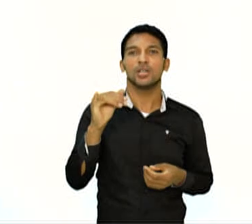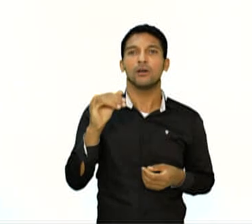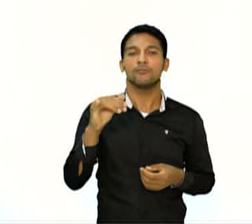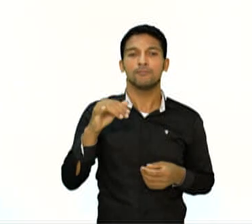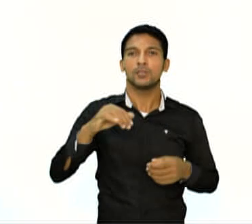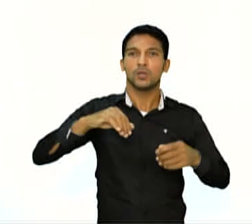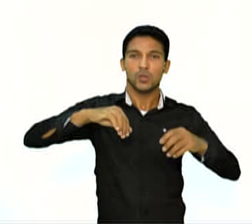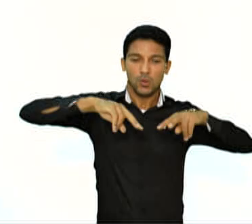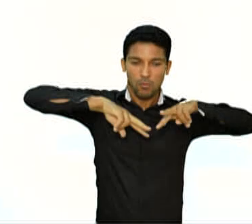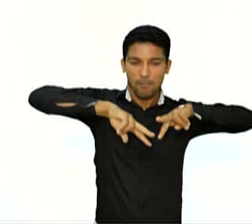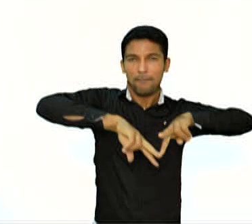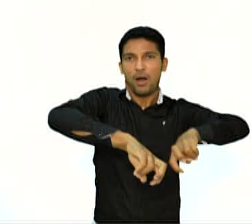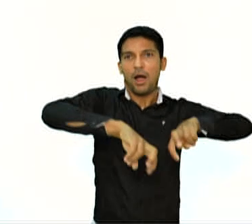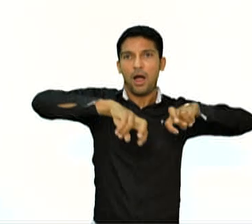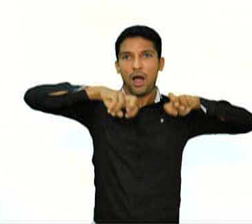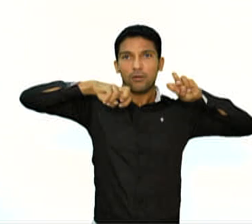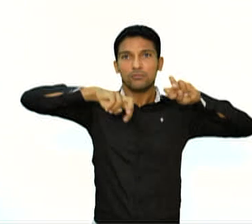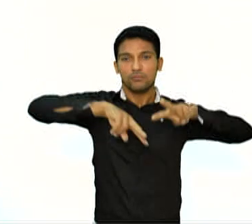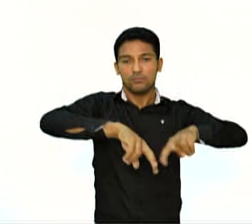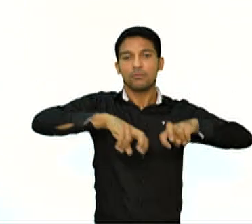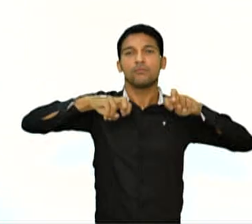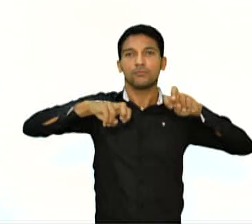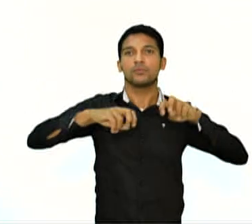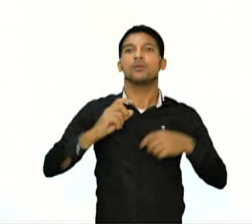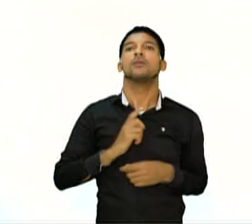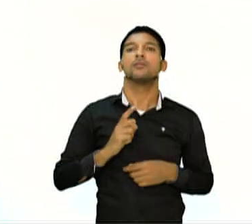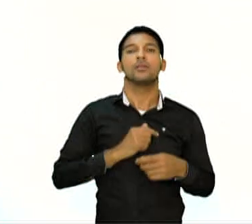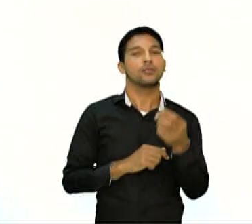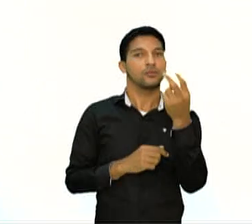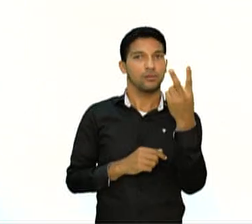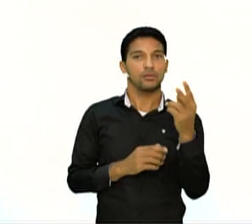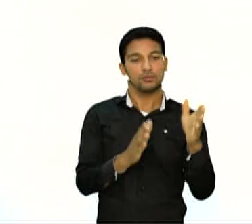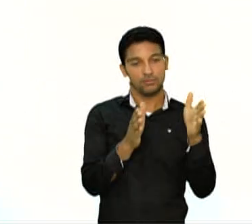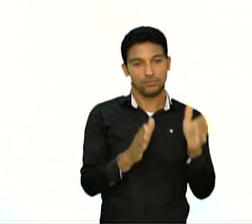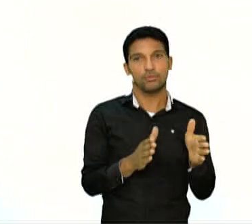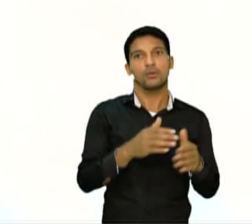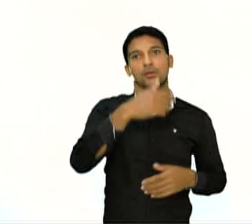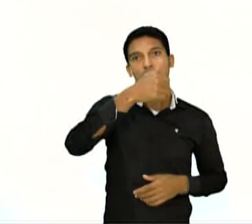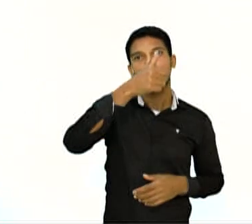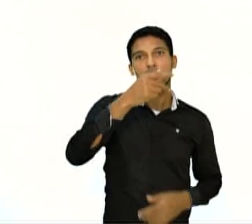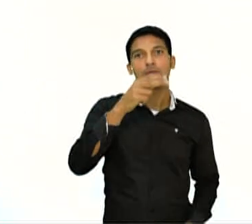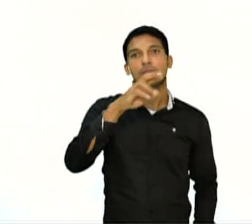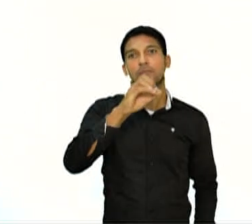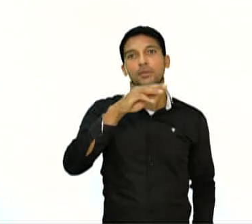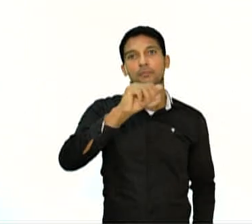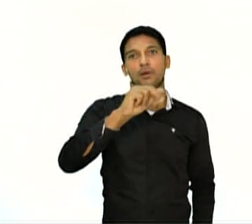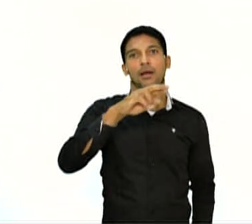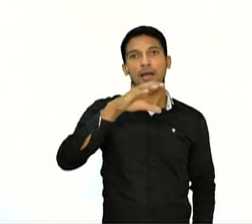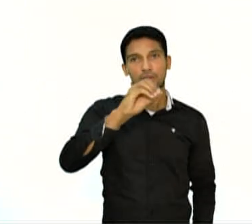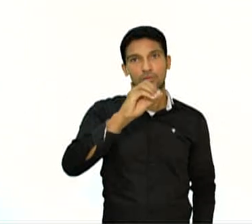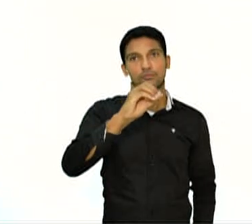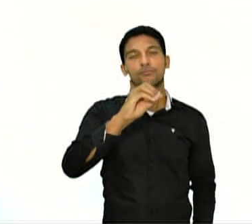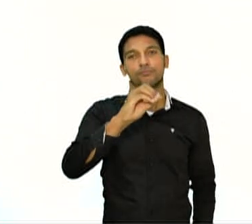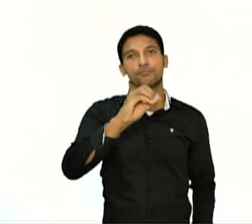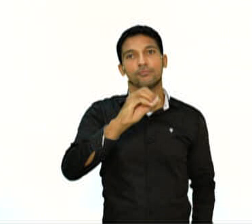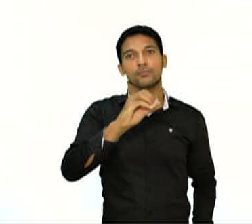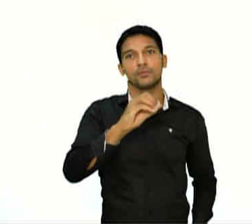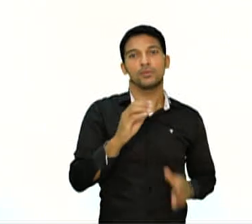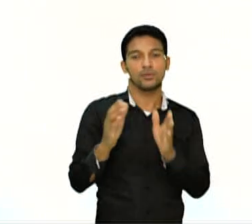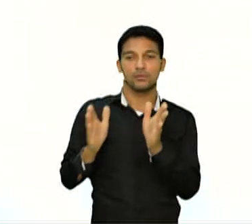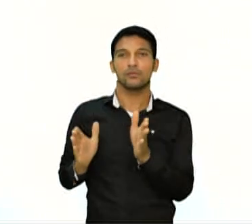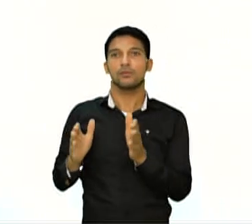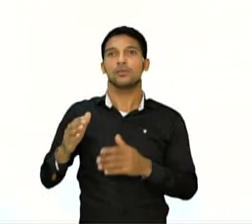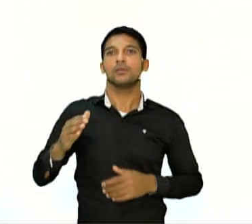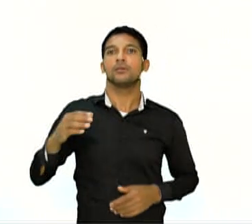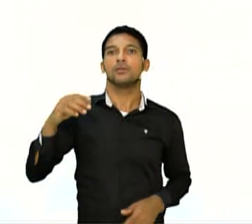mecanismos, o mecanismo primário e o mecanismo secundário. No mecanismo primário, é quando você olha literalmente a